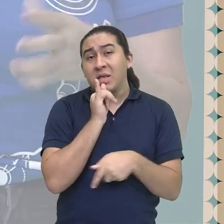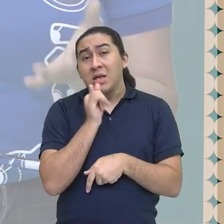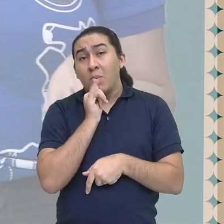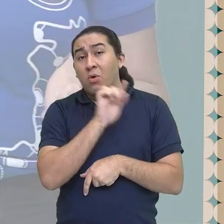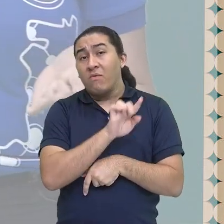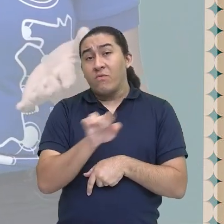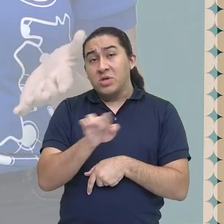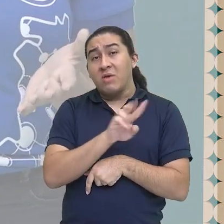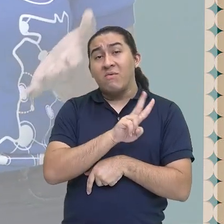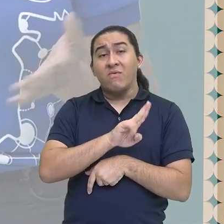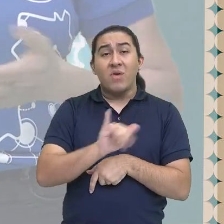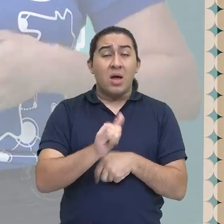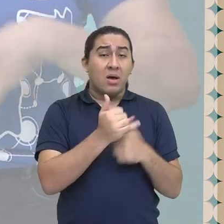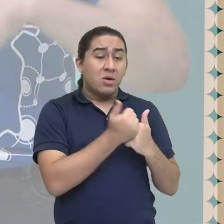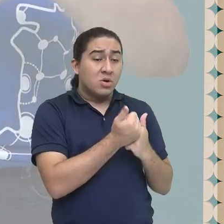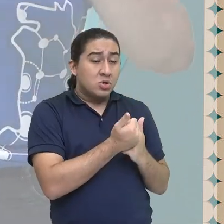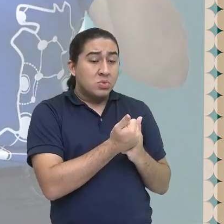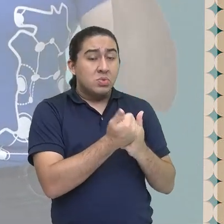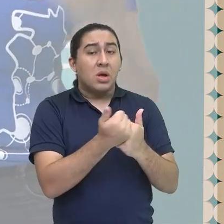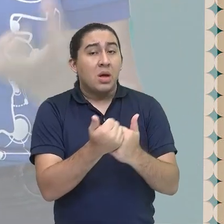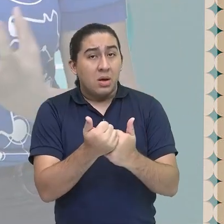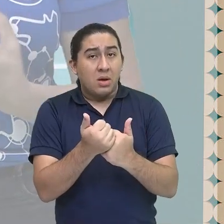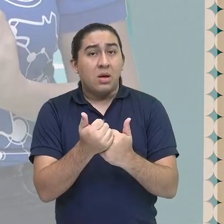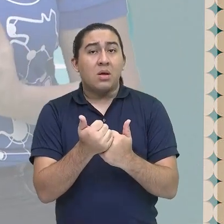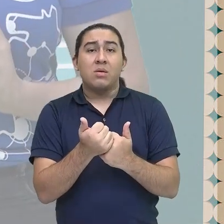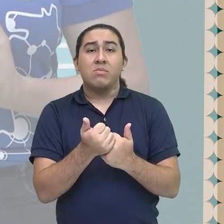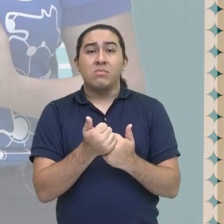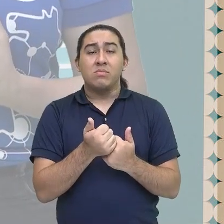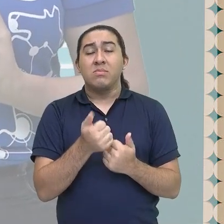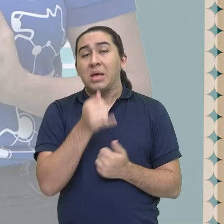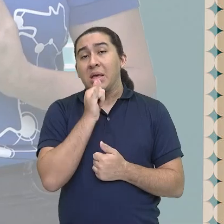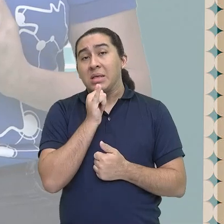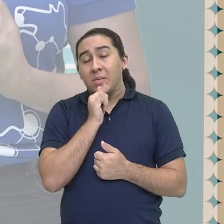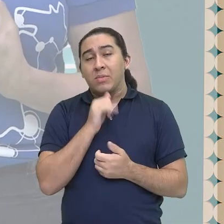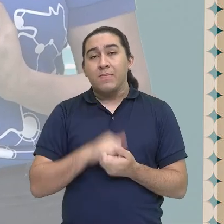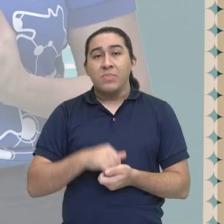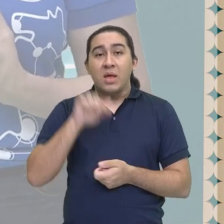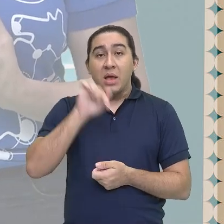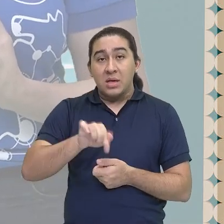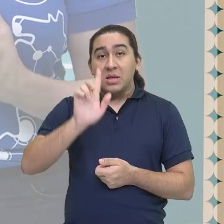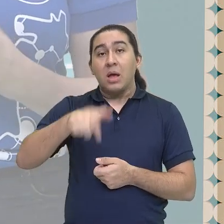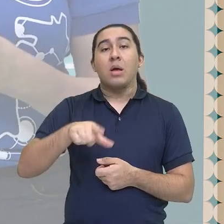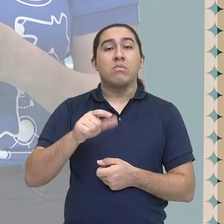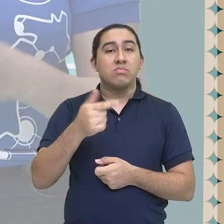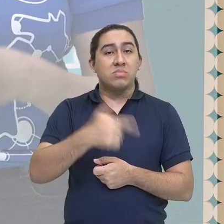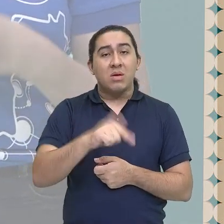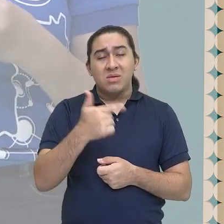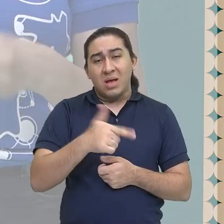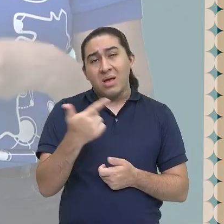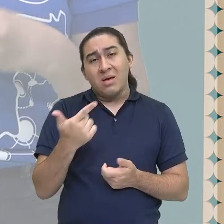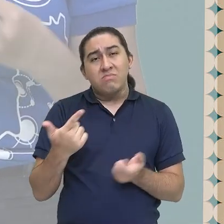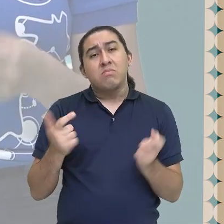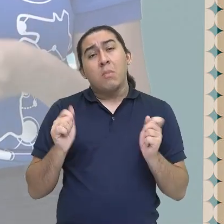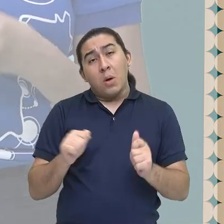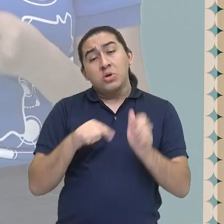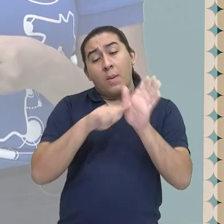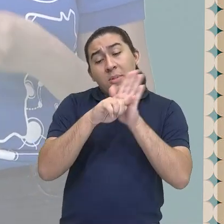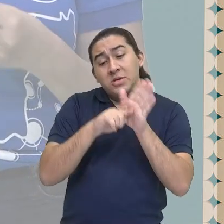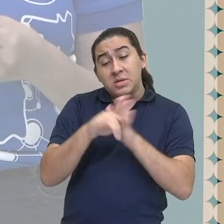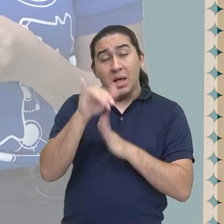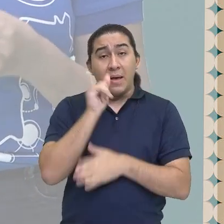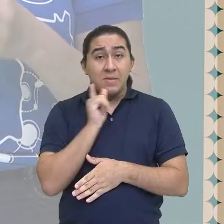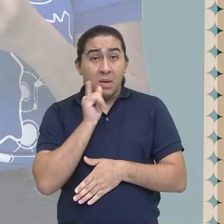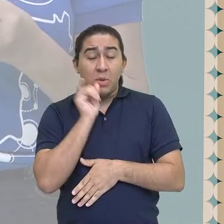não tem um vocabulário muito complexo, aí você vai pesquisar, olha,